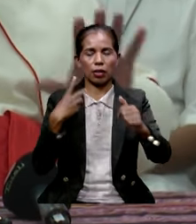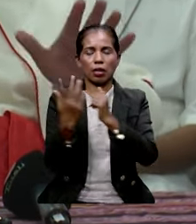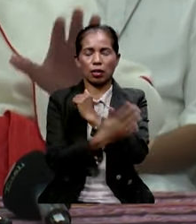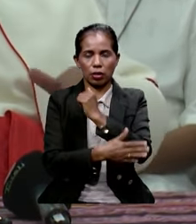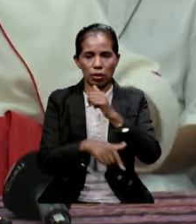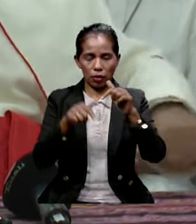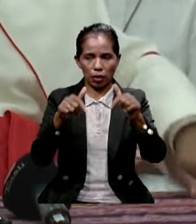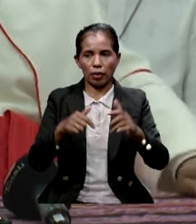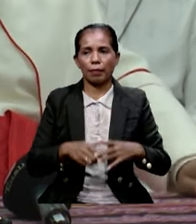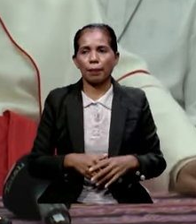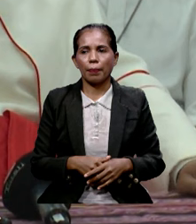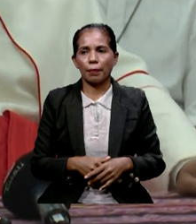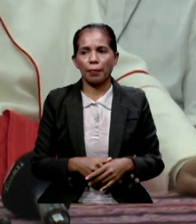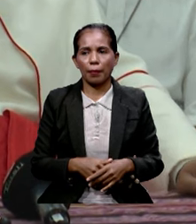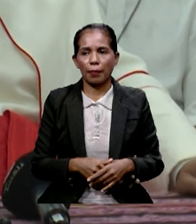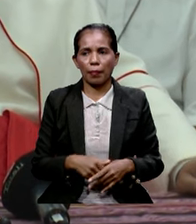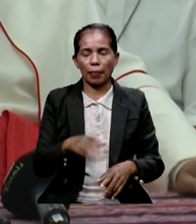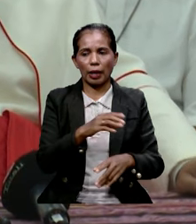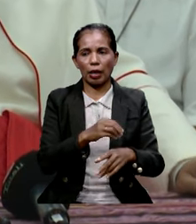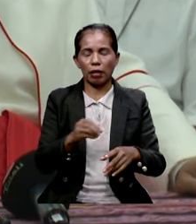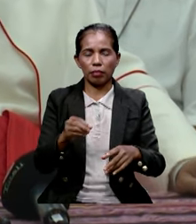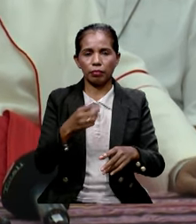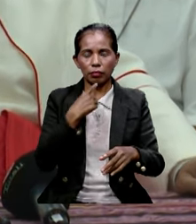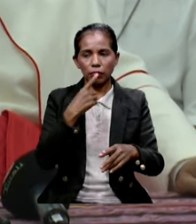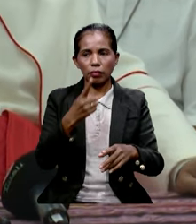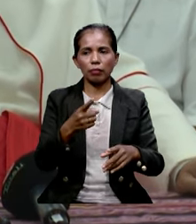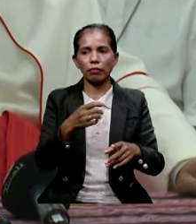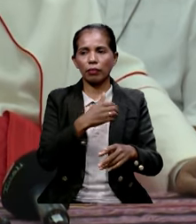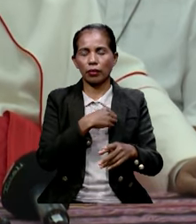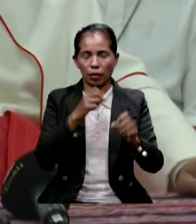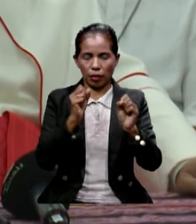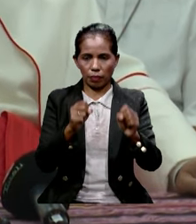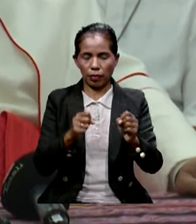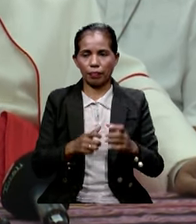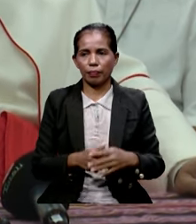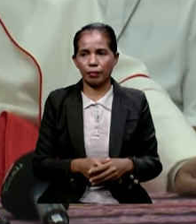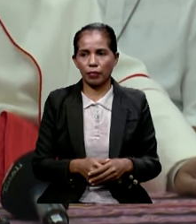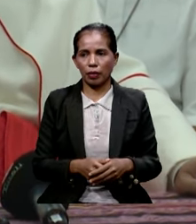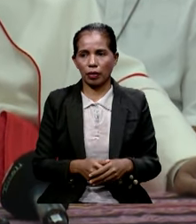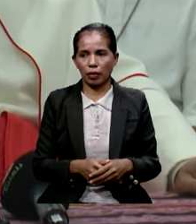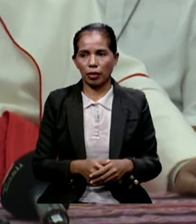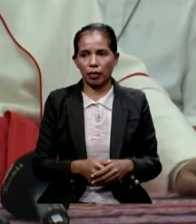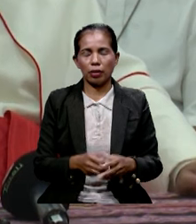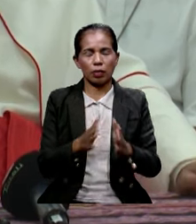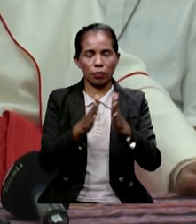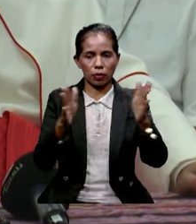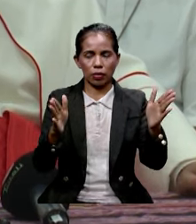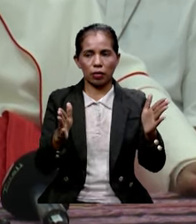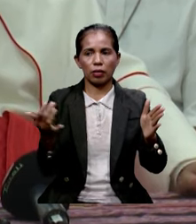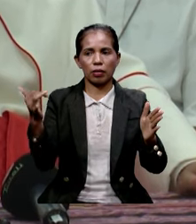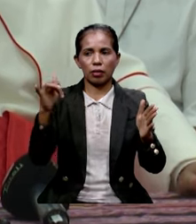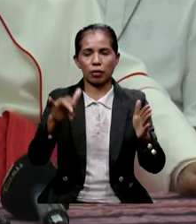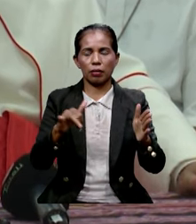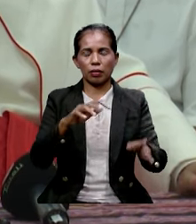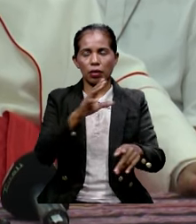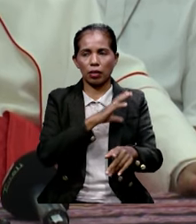Então, também, em detalhe, o cara que põe em cidadania. E a possibilidade? E a possibilidade importa, temos, estamos a ir a outro sarani,